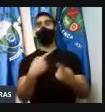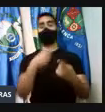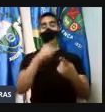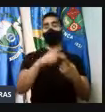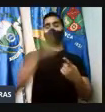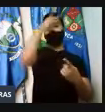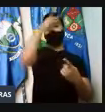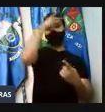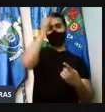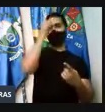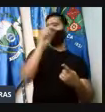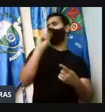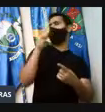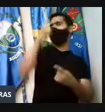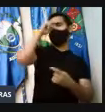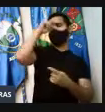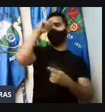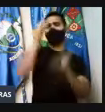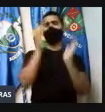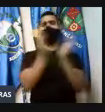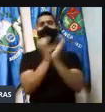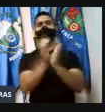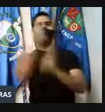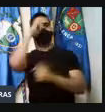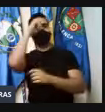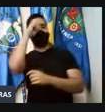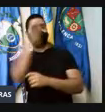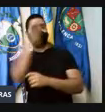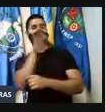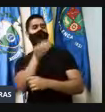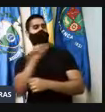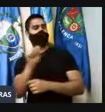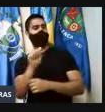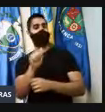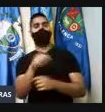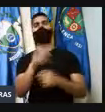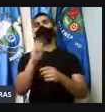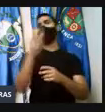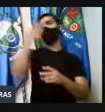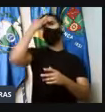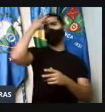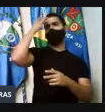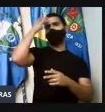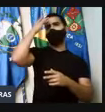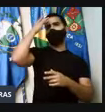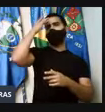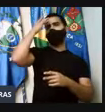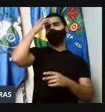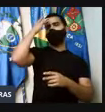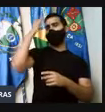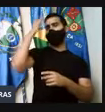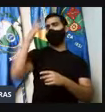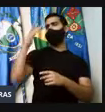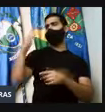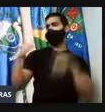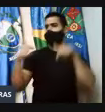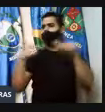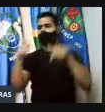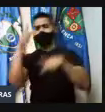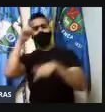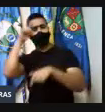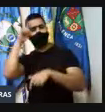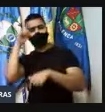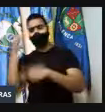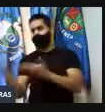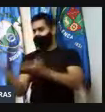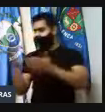do hospital, da equipe do hospital, da FAA, ou daqueles heróis que estão lá dentro, correndo risco, atendendo